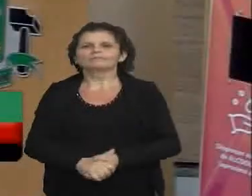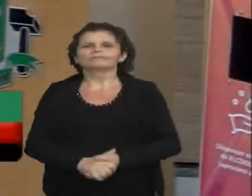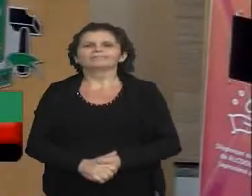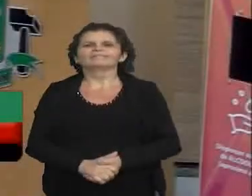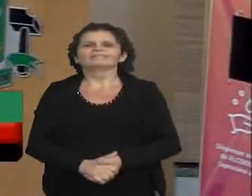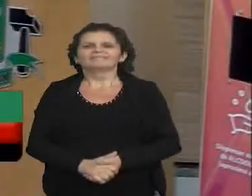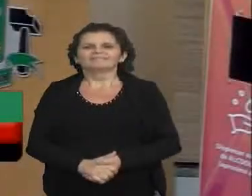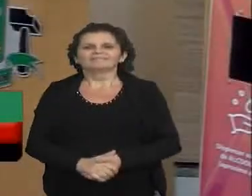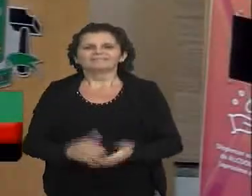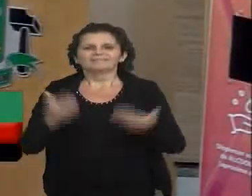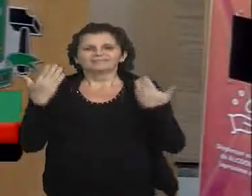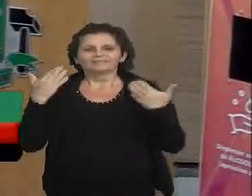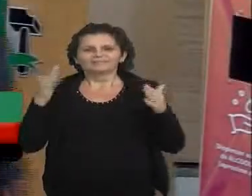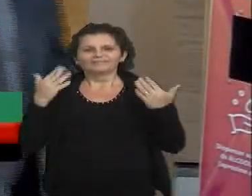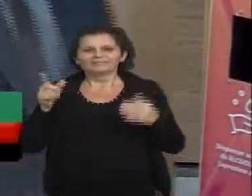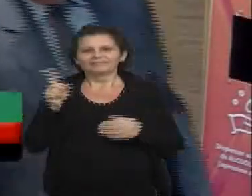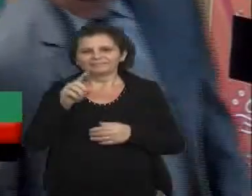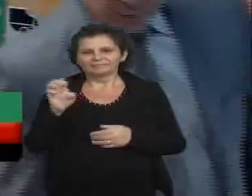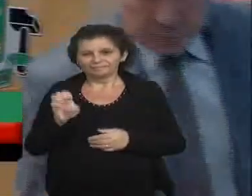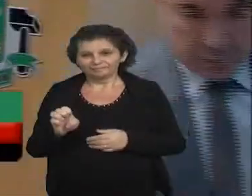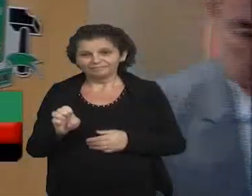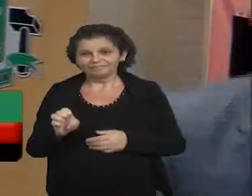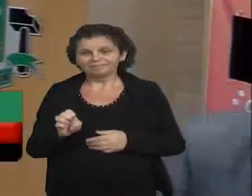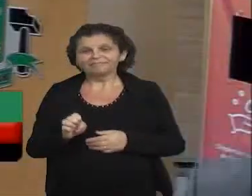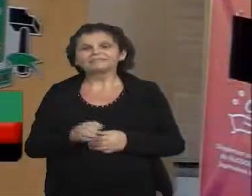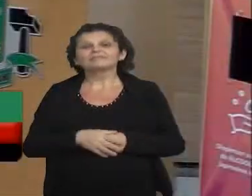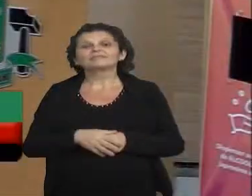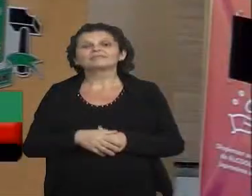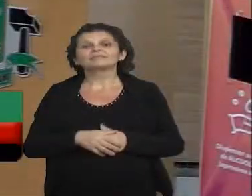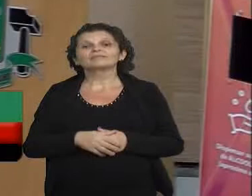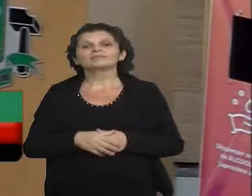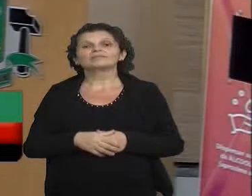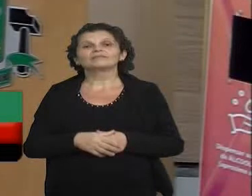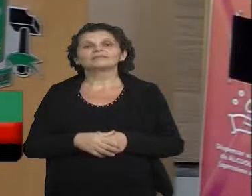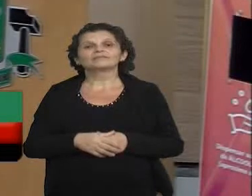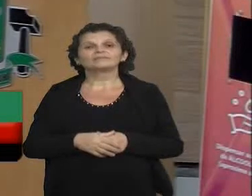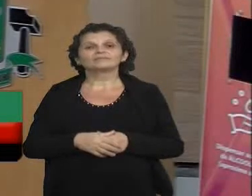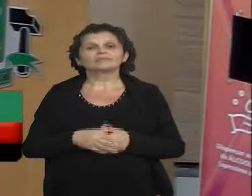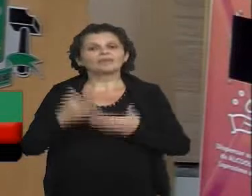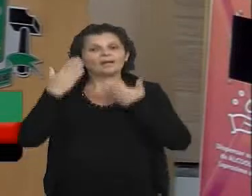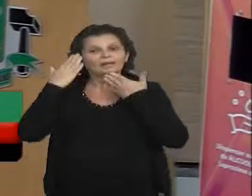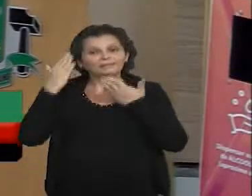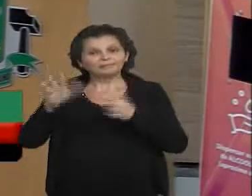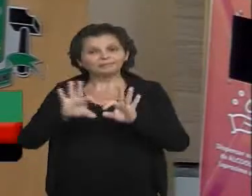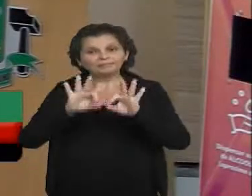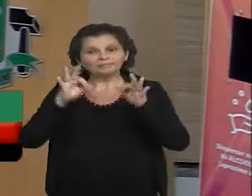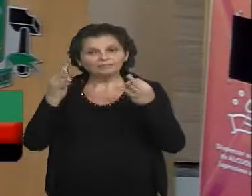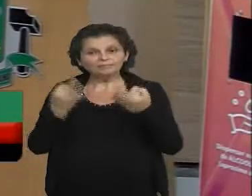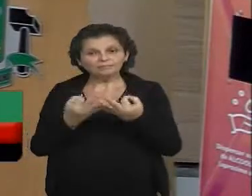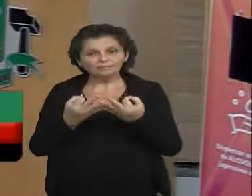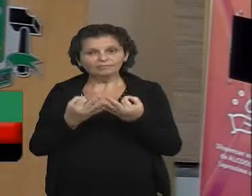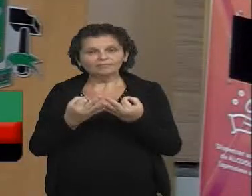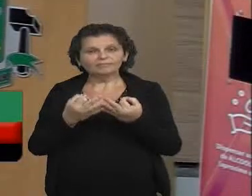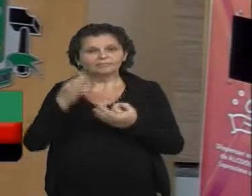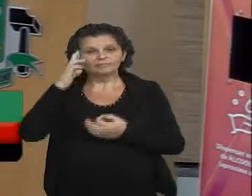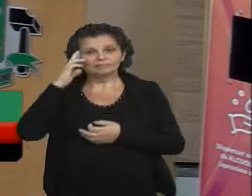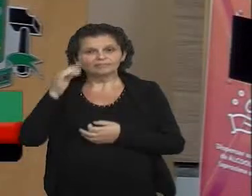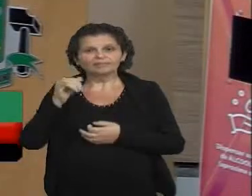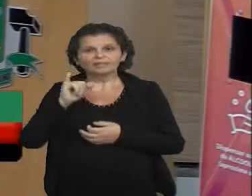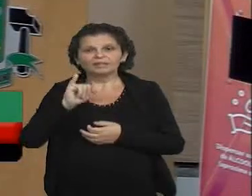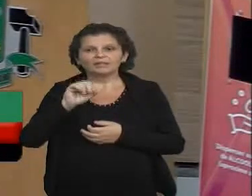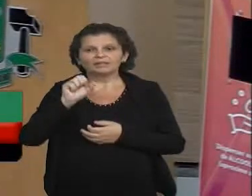Parabéns, Santa Maria. Quero mais uma vez saudar aqui a família da senhora